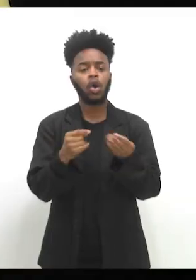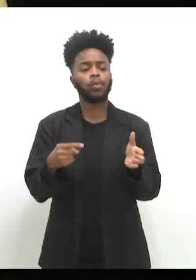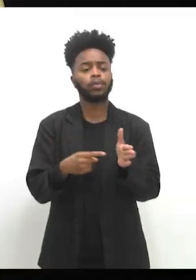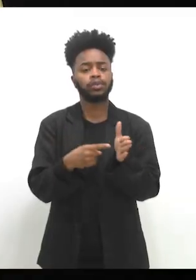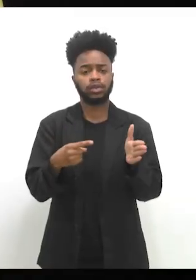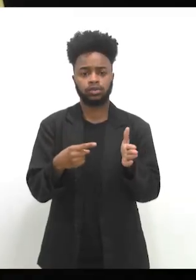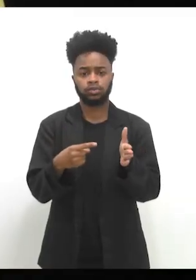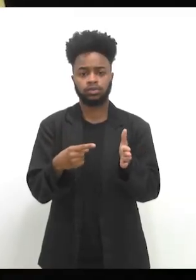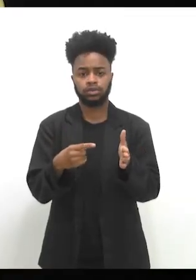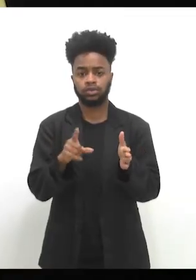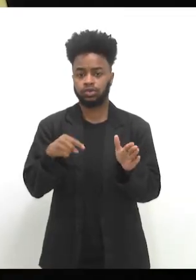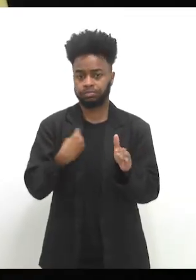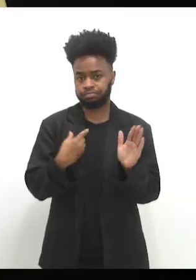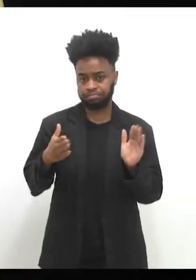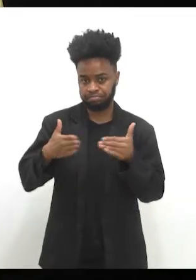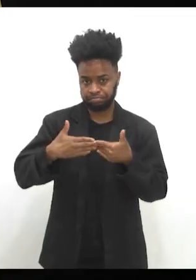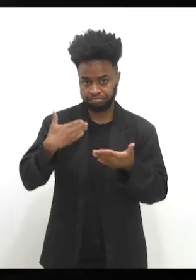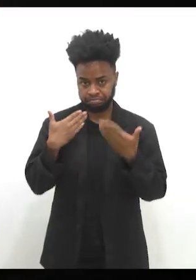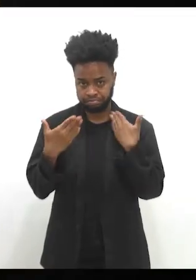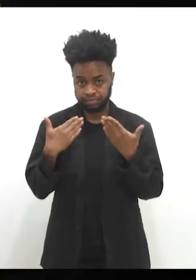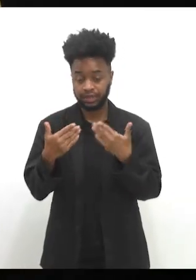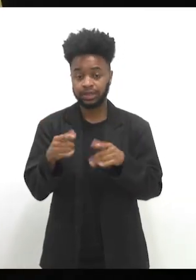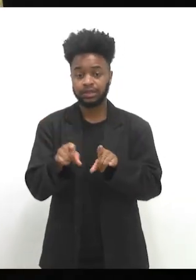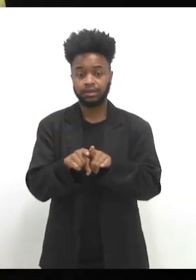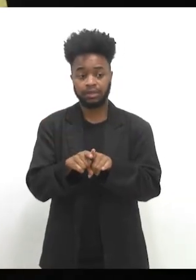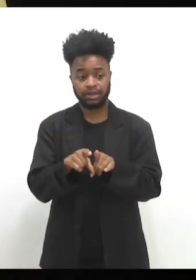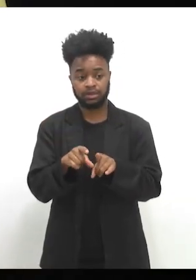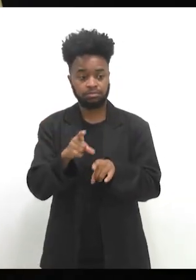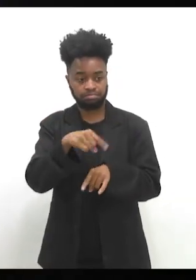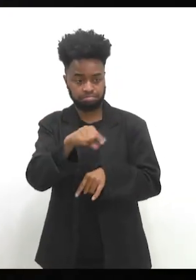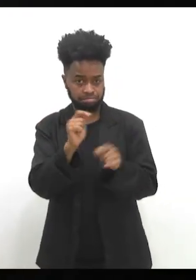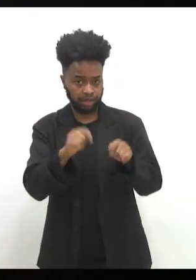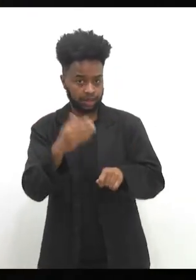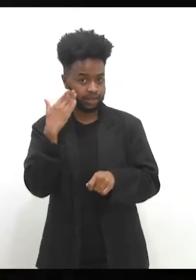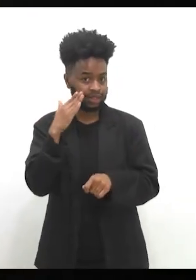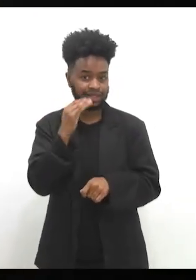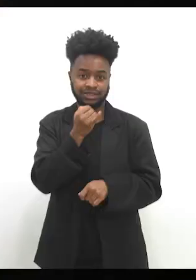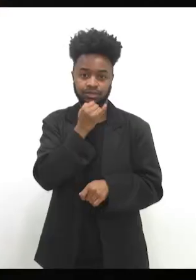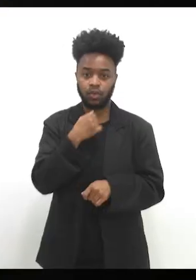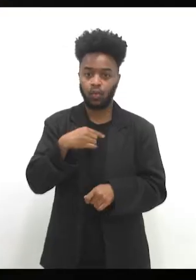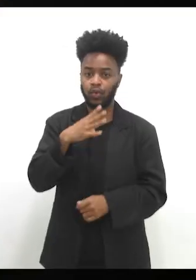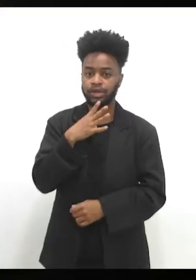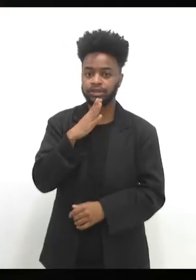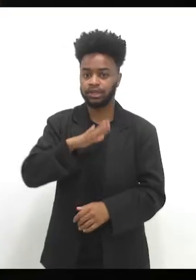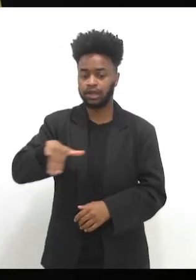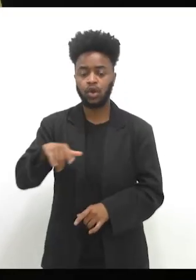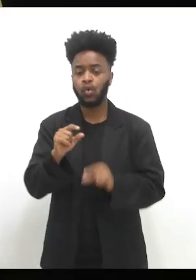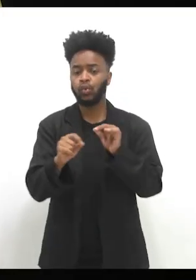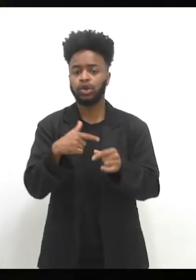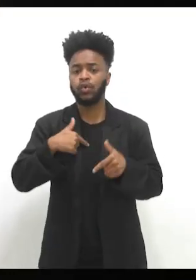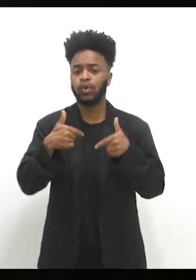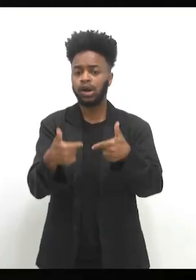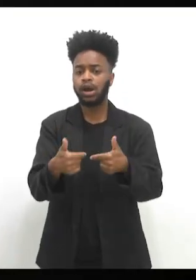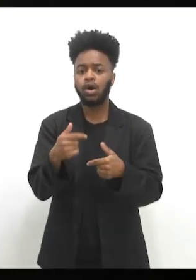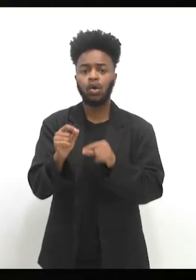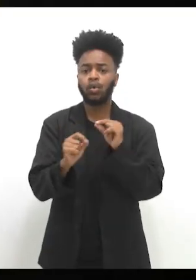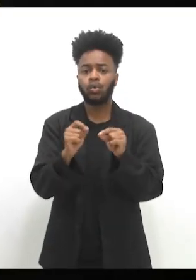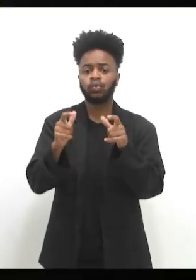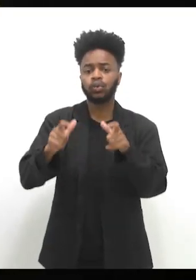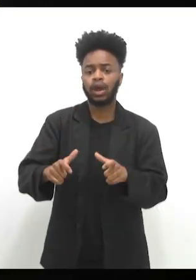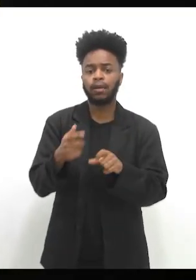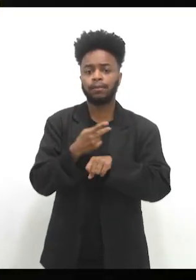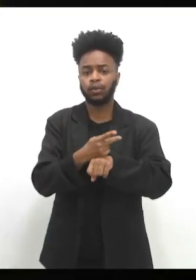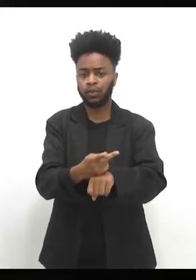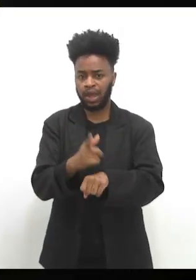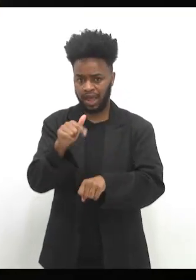essas denúncias? Para a gente encerrar aqui o nosso papo, quem estiver nos ouvindo e entender, eu conheço uma criança, quero o que eu faço? Qual o canal que essa